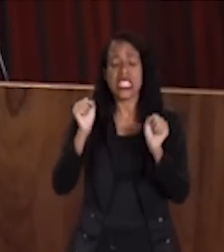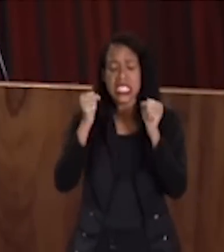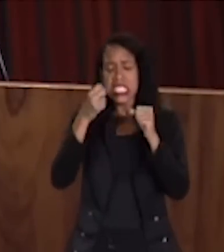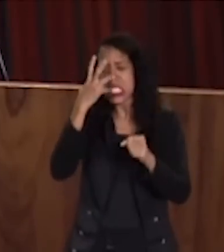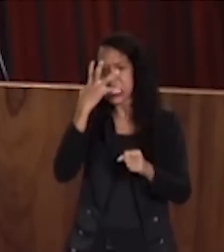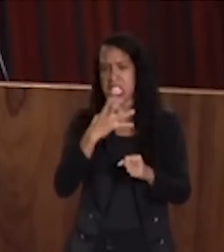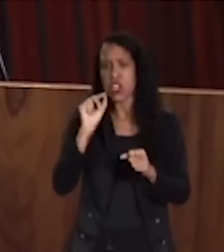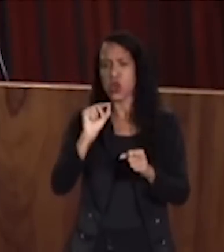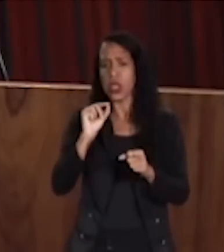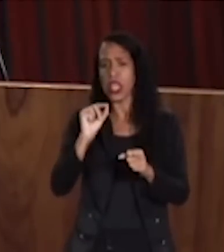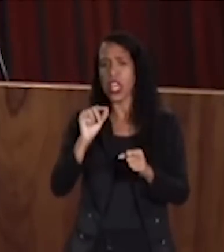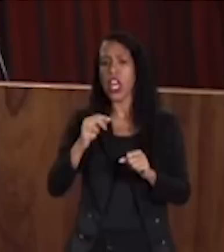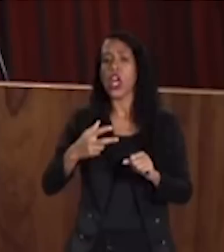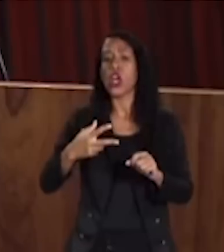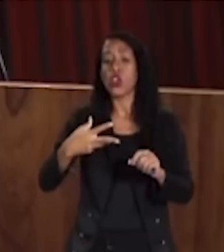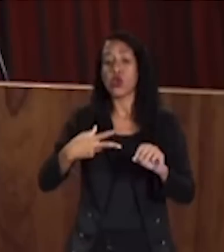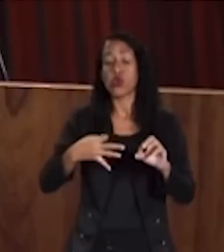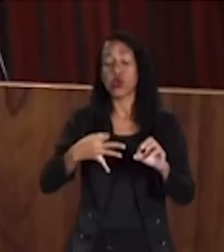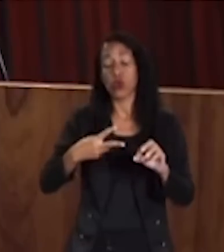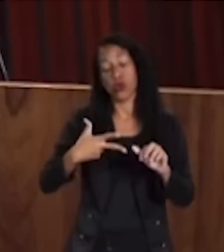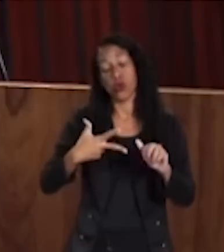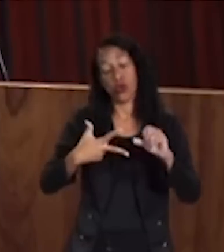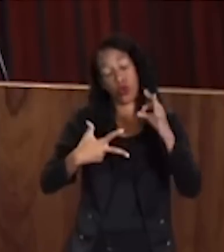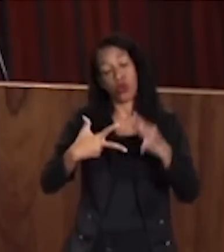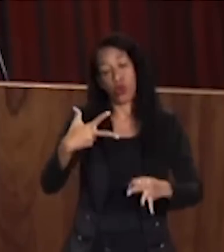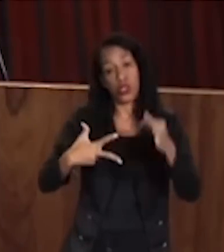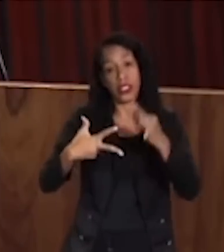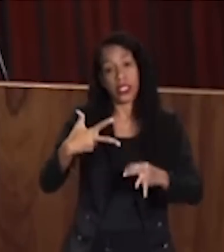Judiciário, a desqualificação do Poder Judiciário,